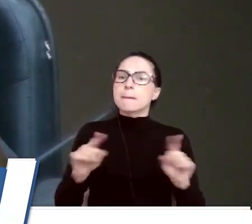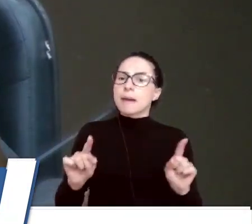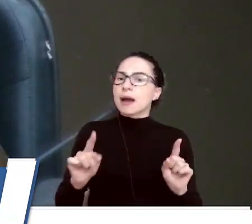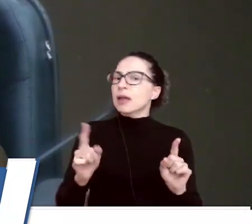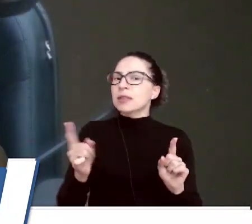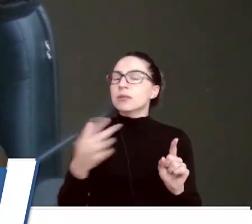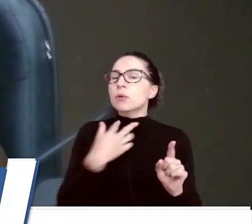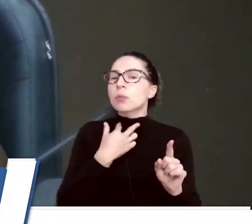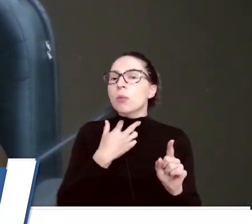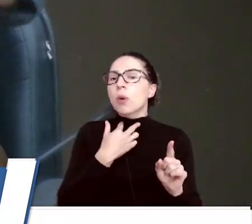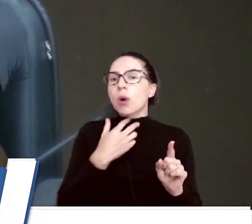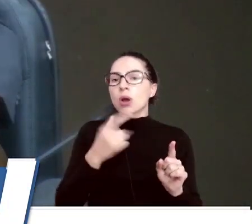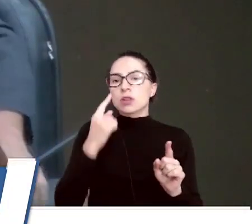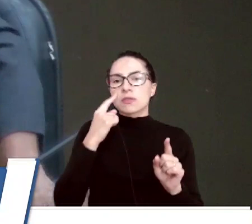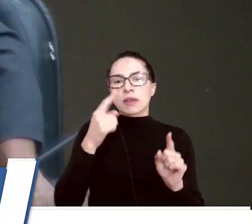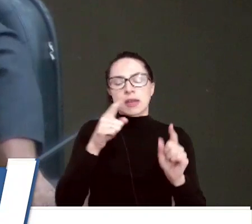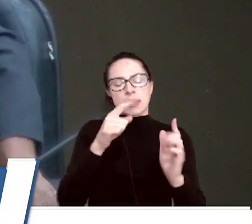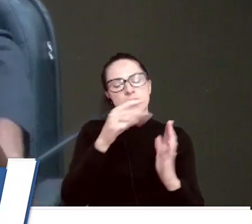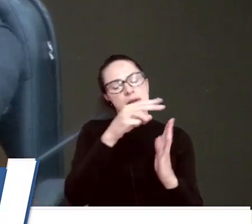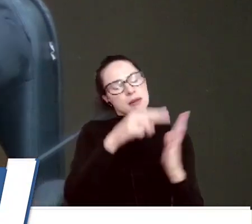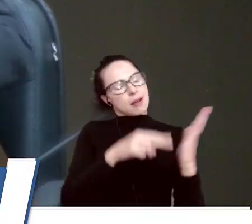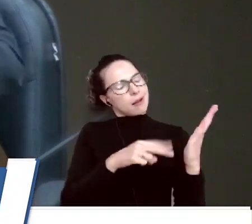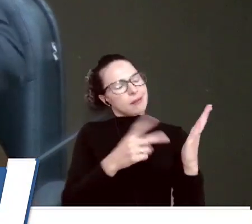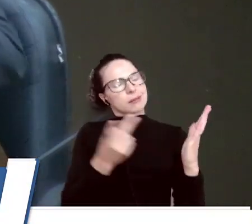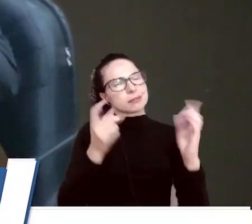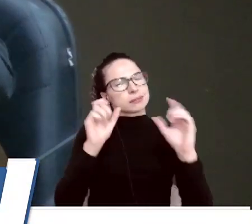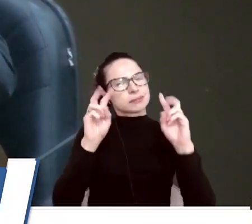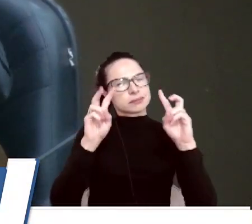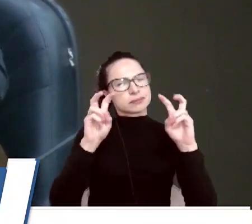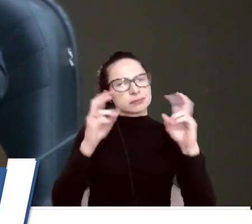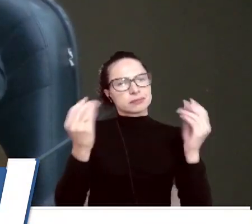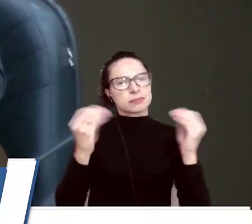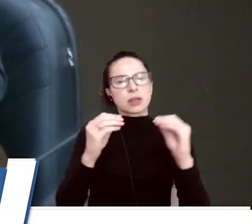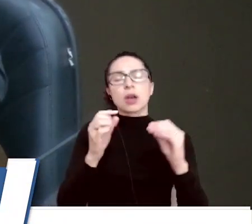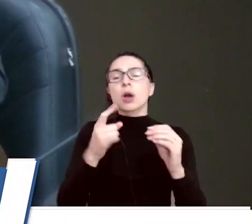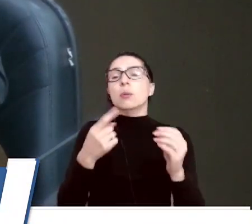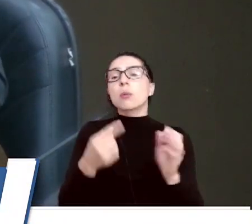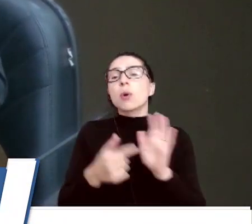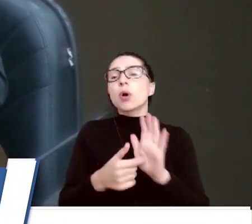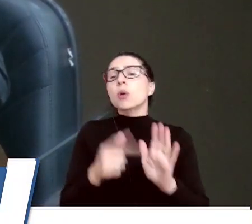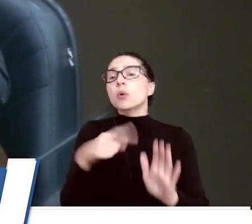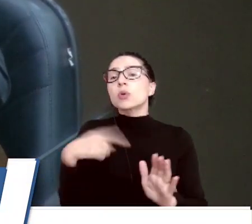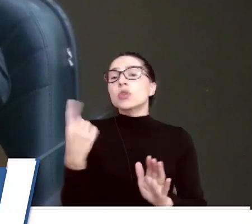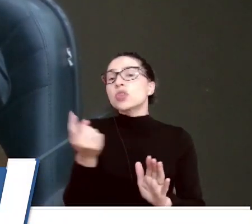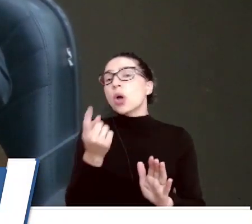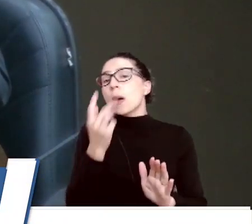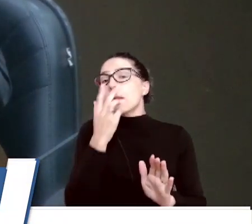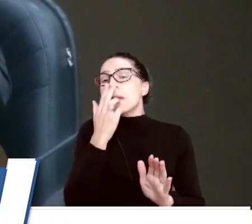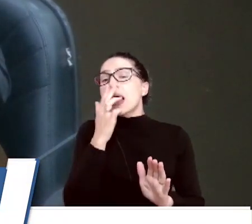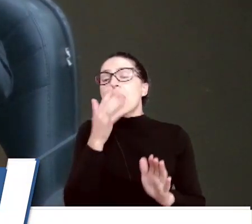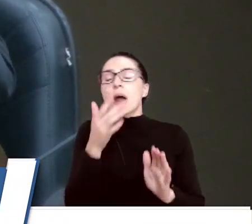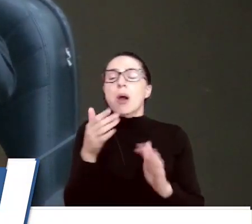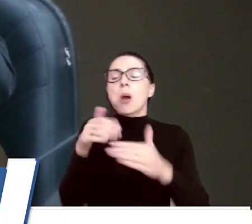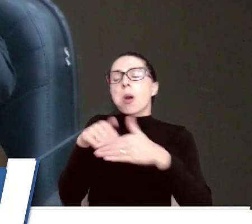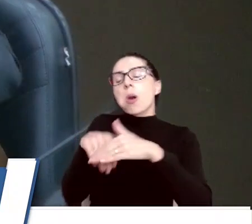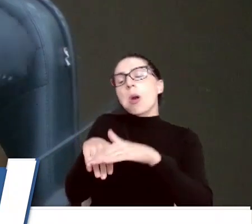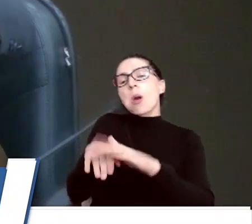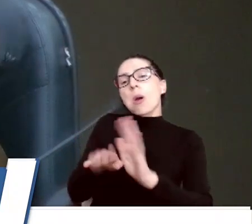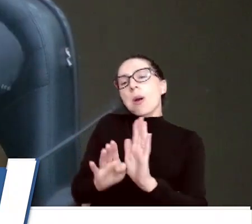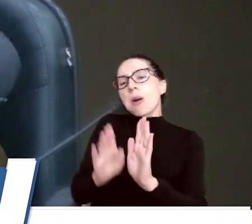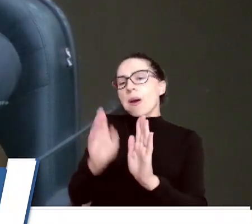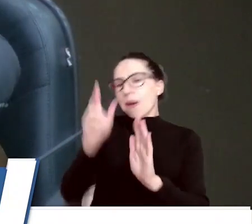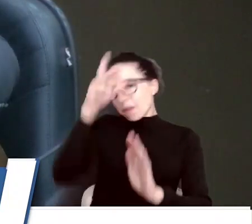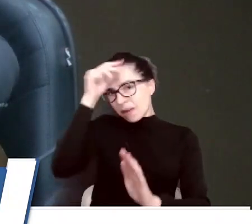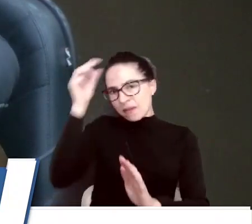para ler algumas colunas que são publicadas, colocando como se nós estivéssemos colocando debaixo das asas do prefeito. Eu quero dizer que eu